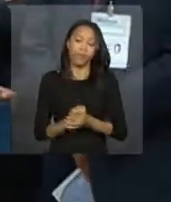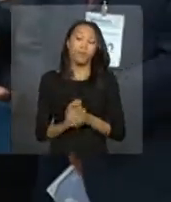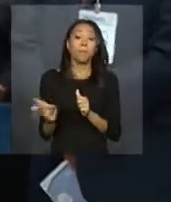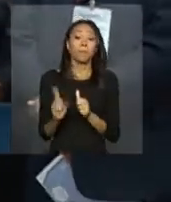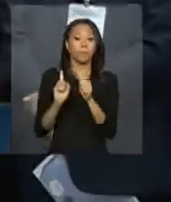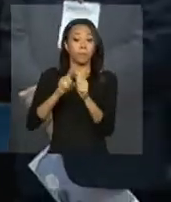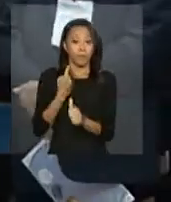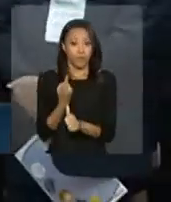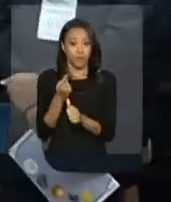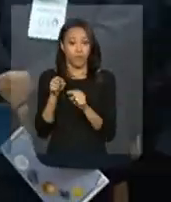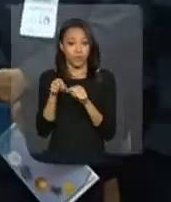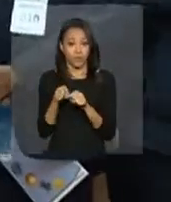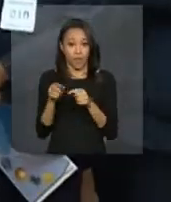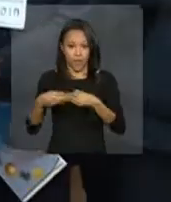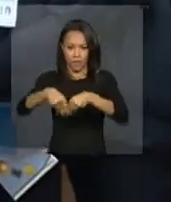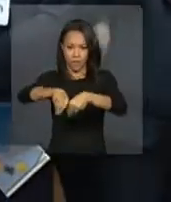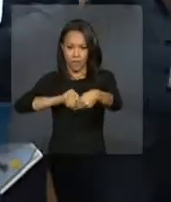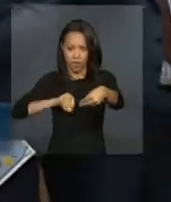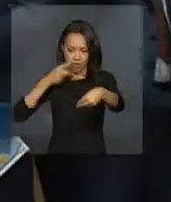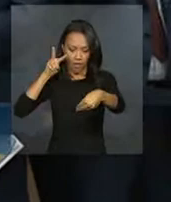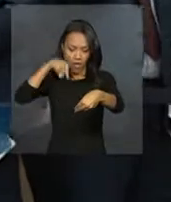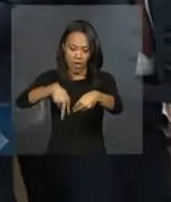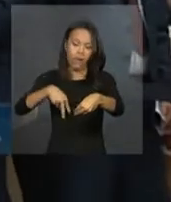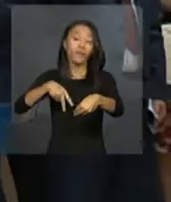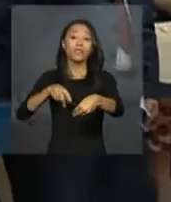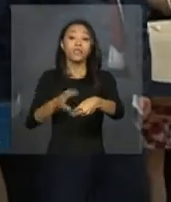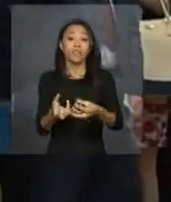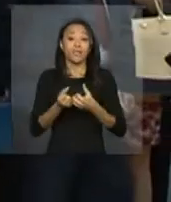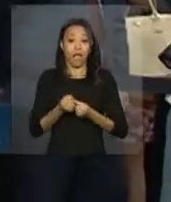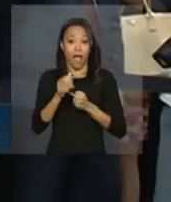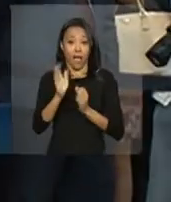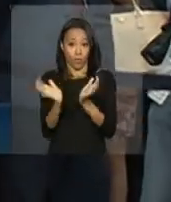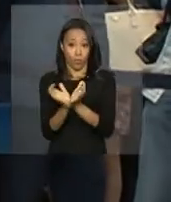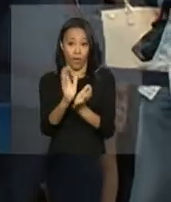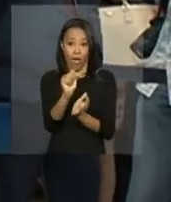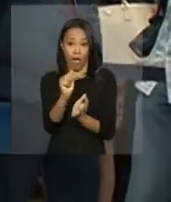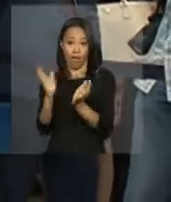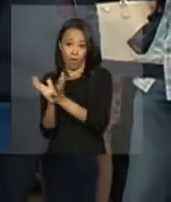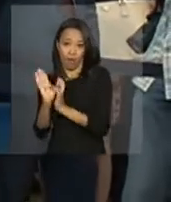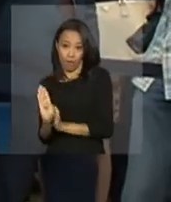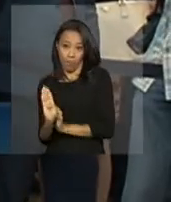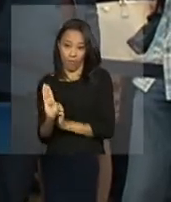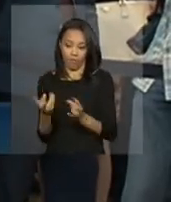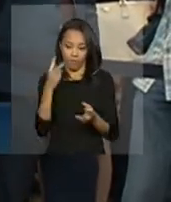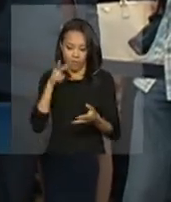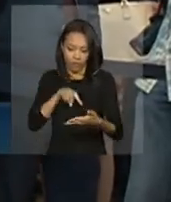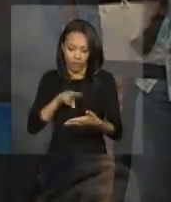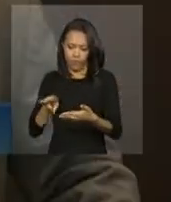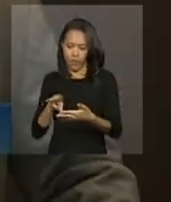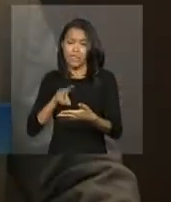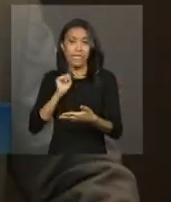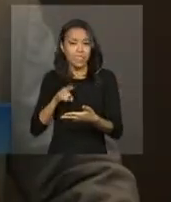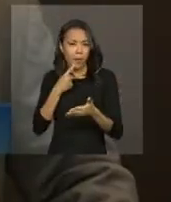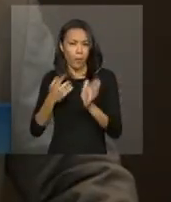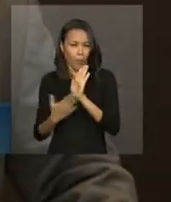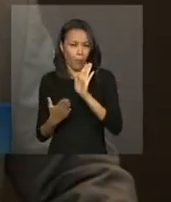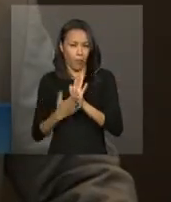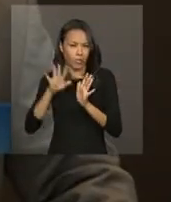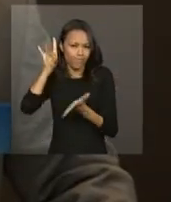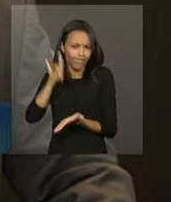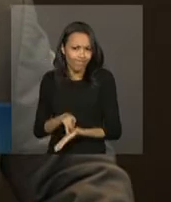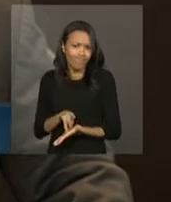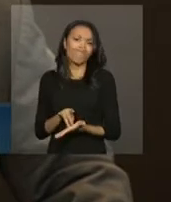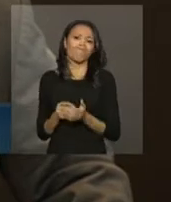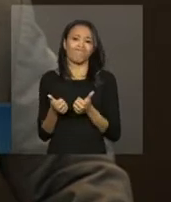primeiramente serão abertos envelopes entregues os lotes A e B e será verificado se há propostas válidas para